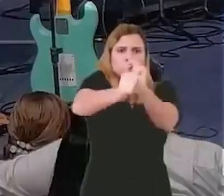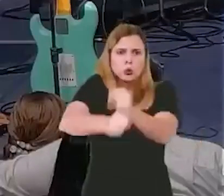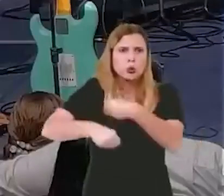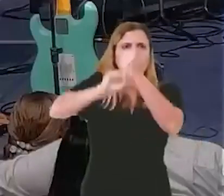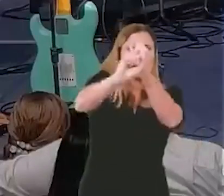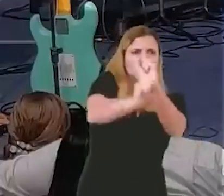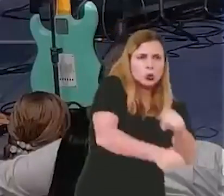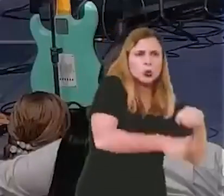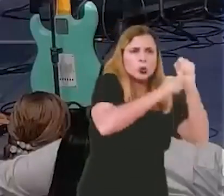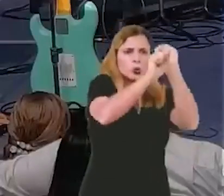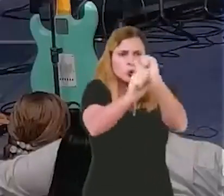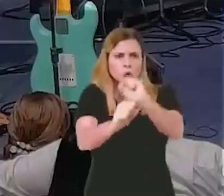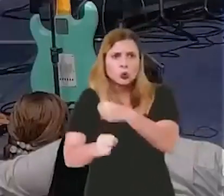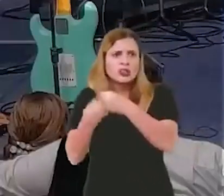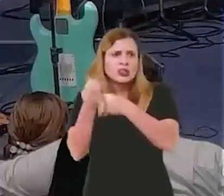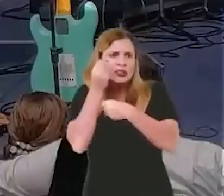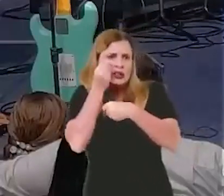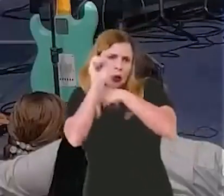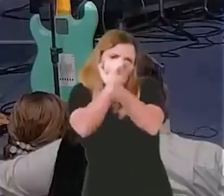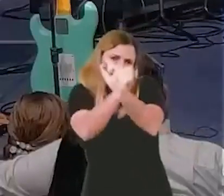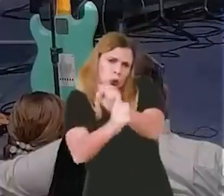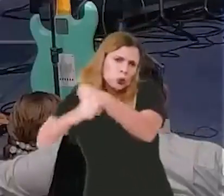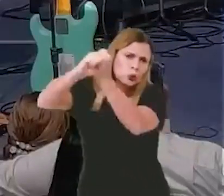e ancorar a canoa num lugar seguro.